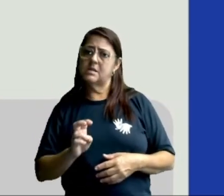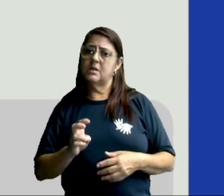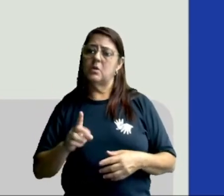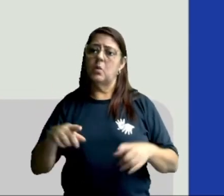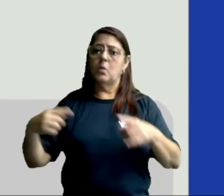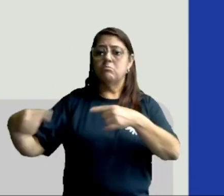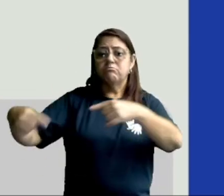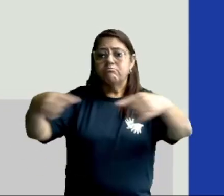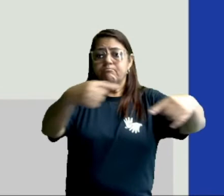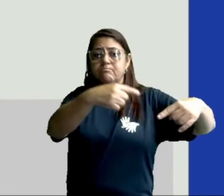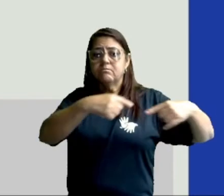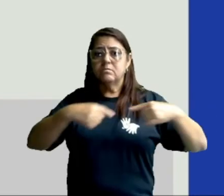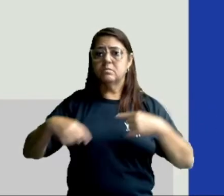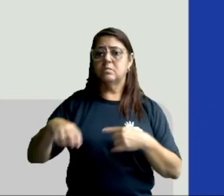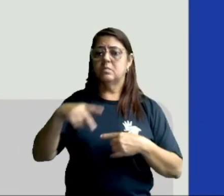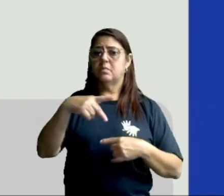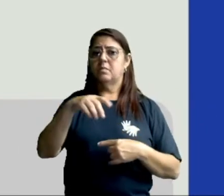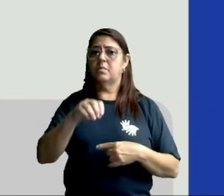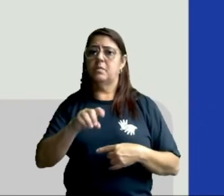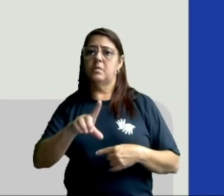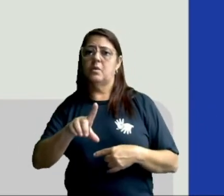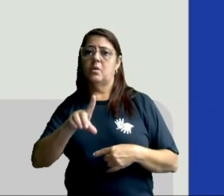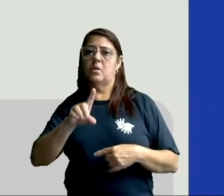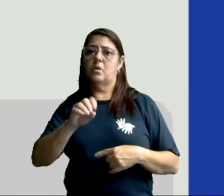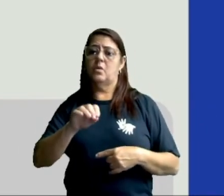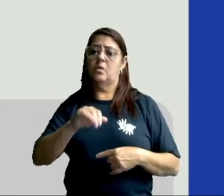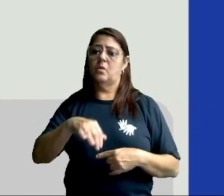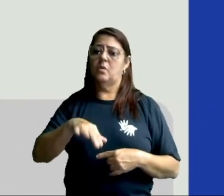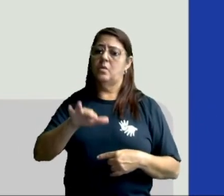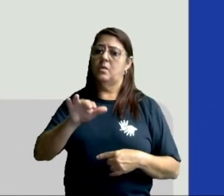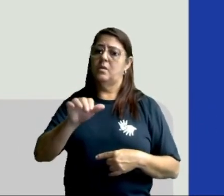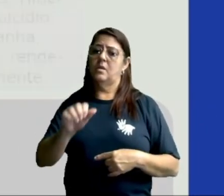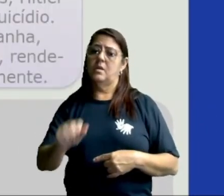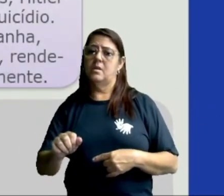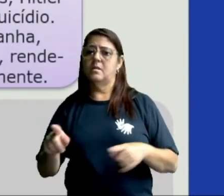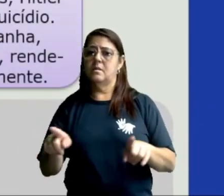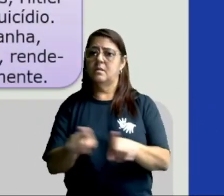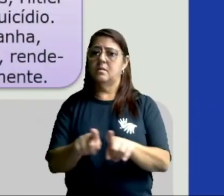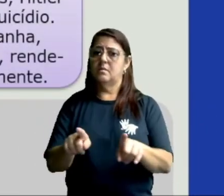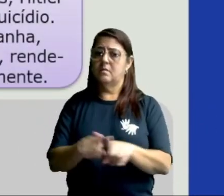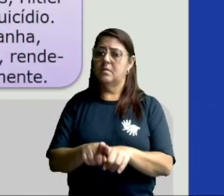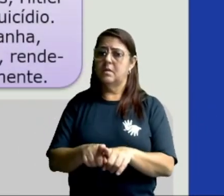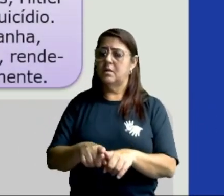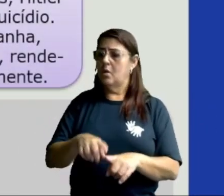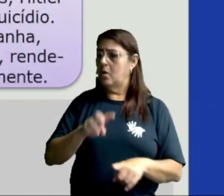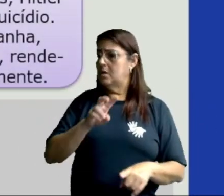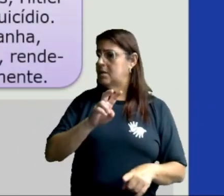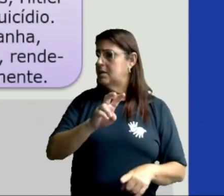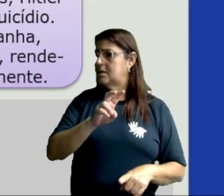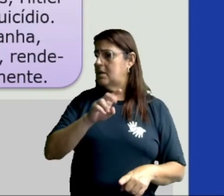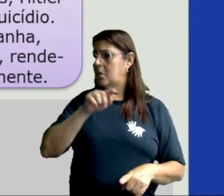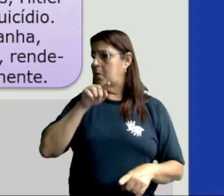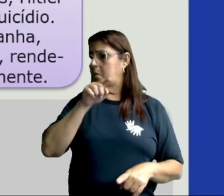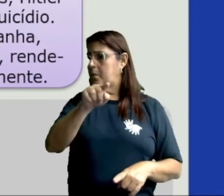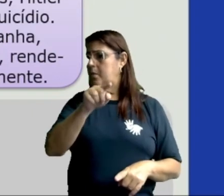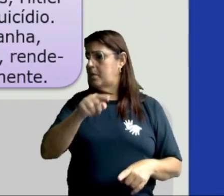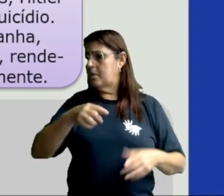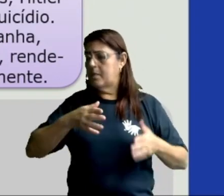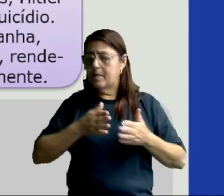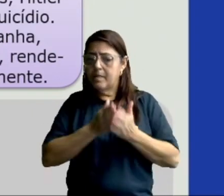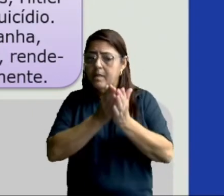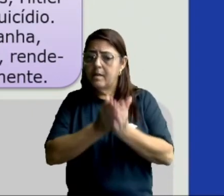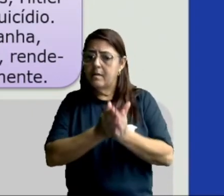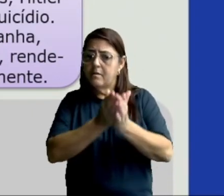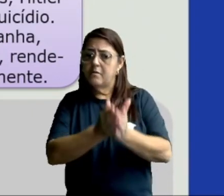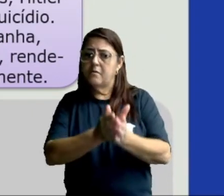avançaram pela França, Polônia e Hungria com 2 milhões de homens e 5.000 navios. Com a